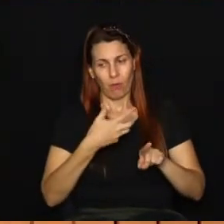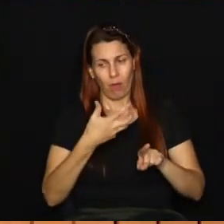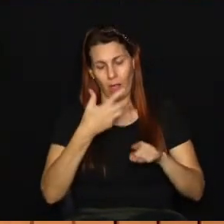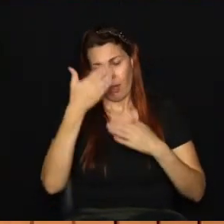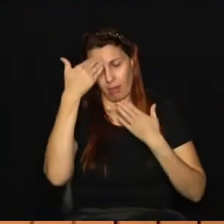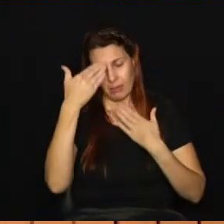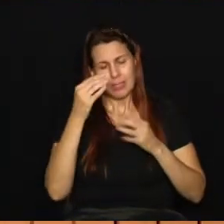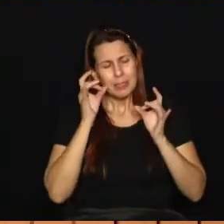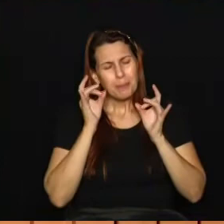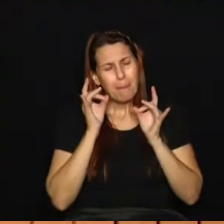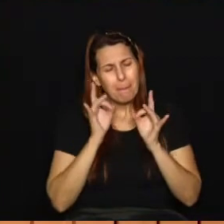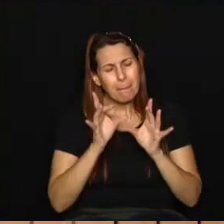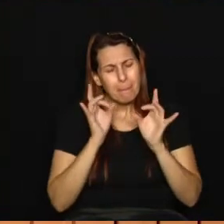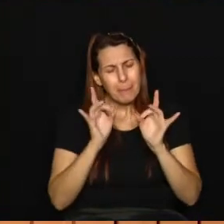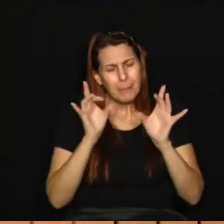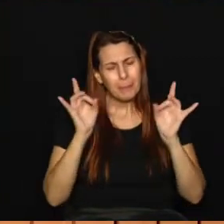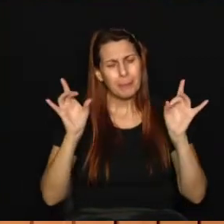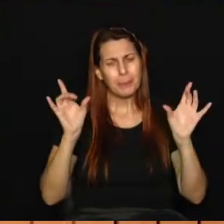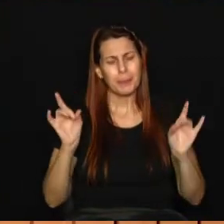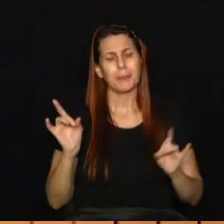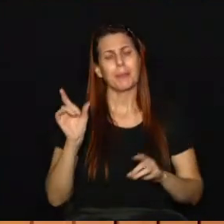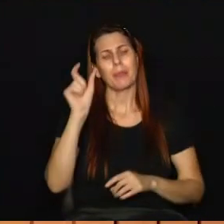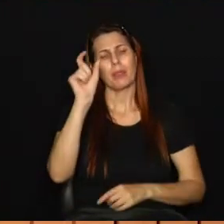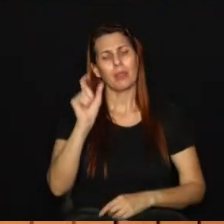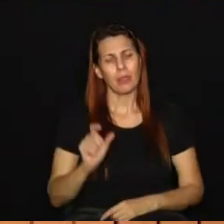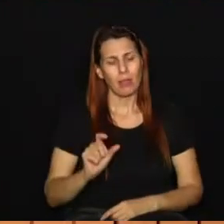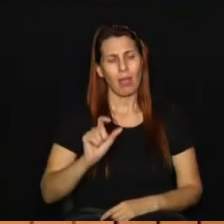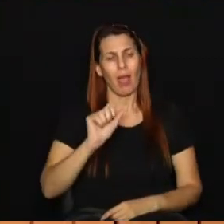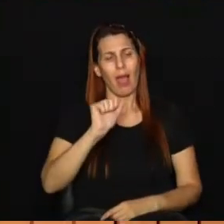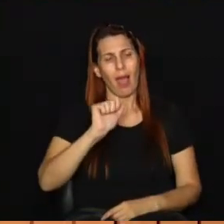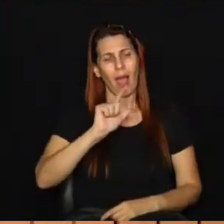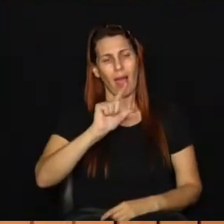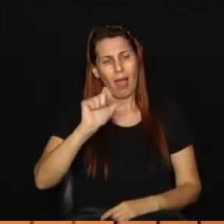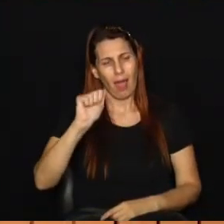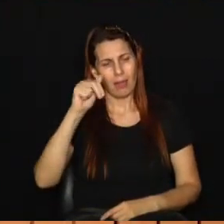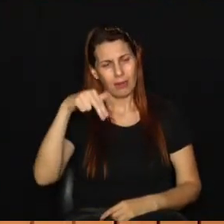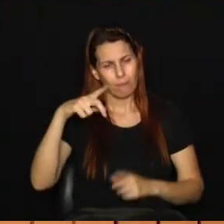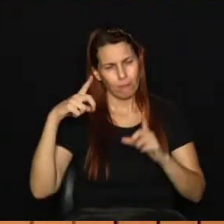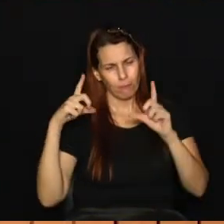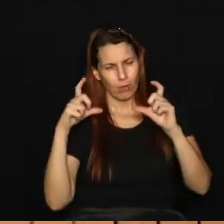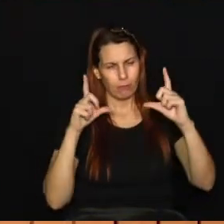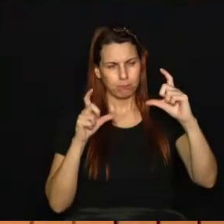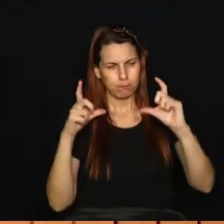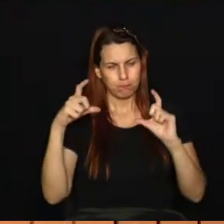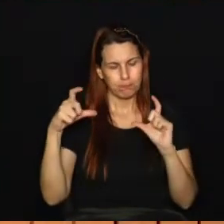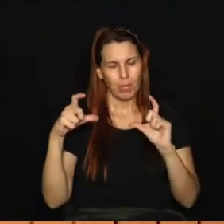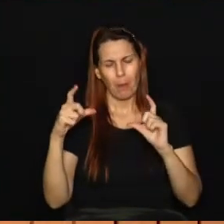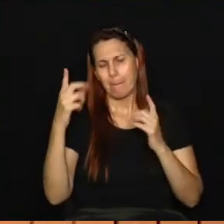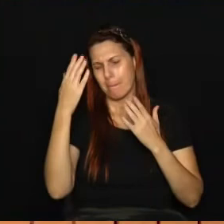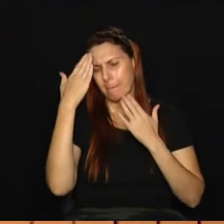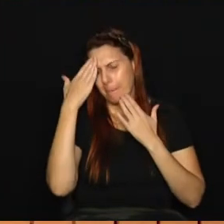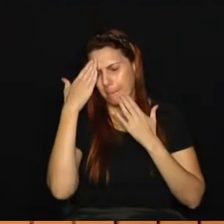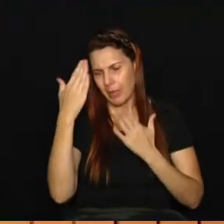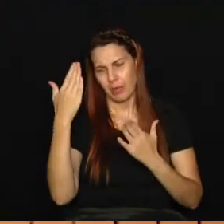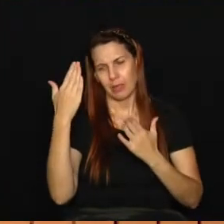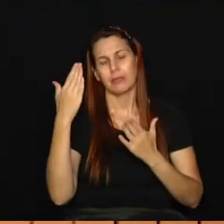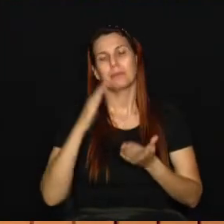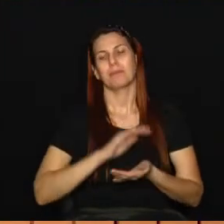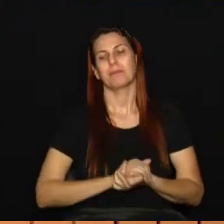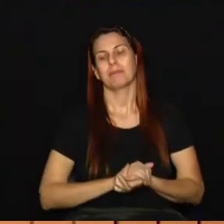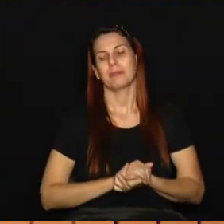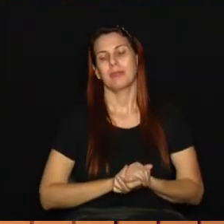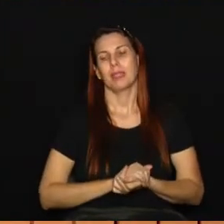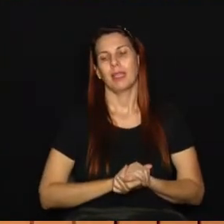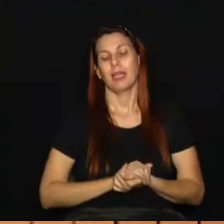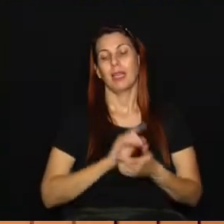agradecimento especial ao Alan, nosso fotógrafo, muito obrigado.